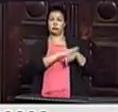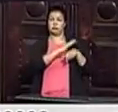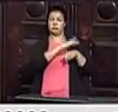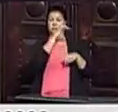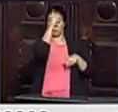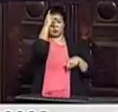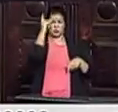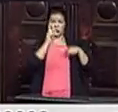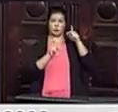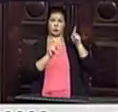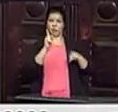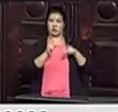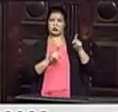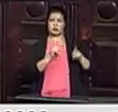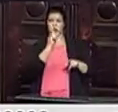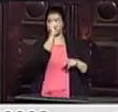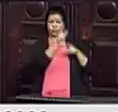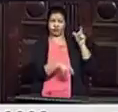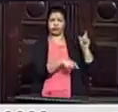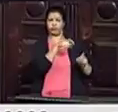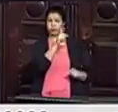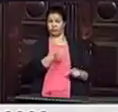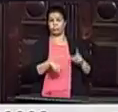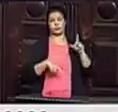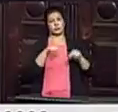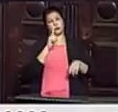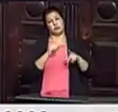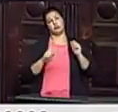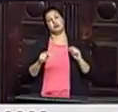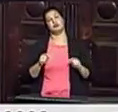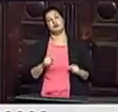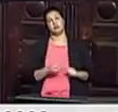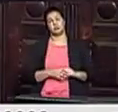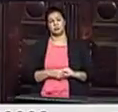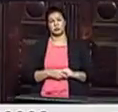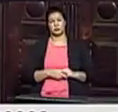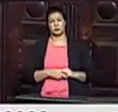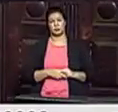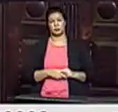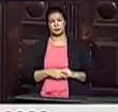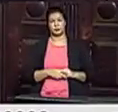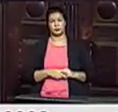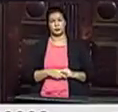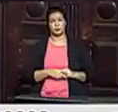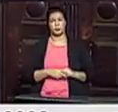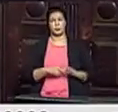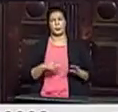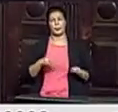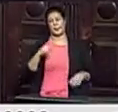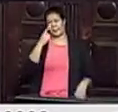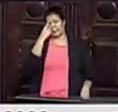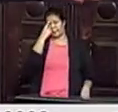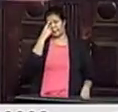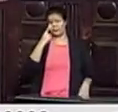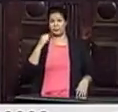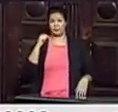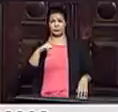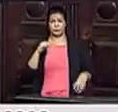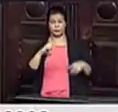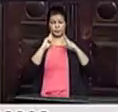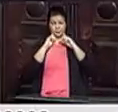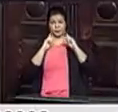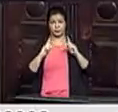defensor do voto distrital misto. Por quê? Imagine nesta casa aqui,